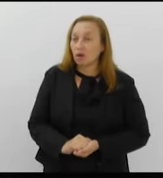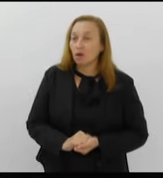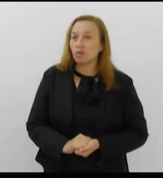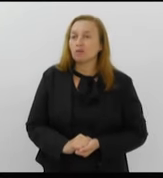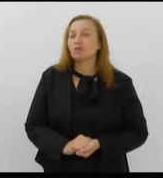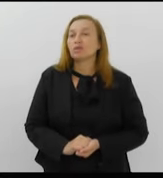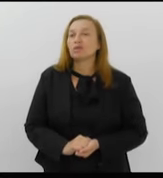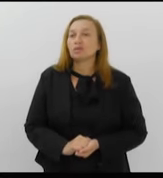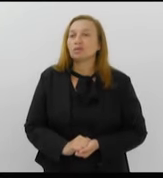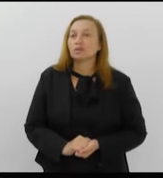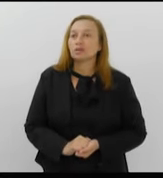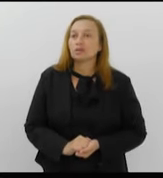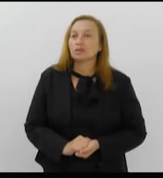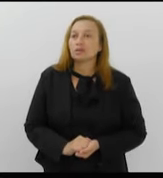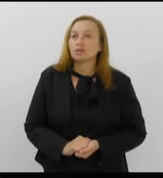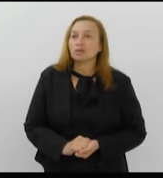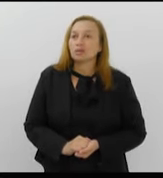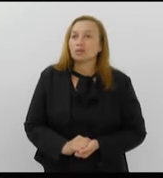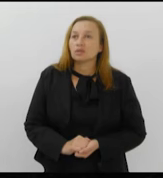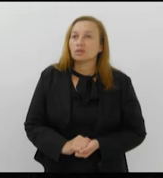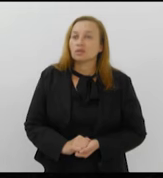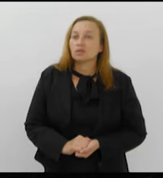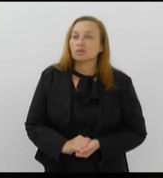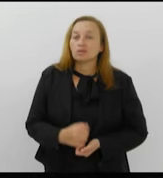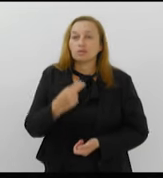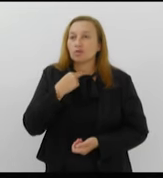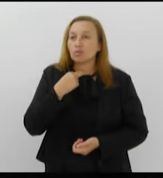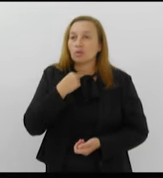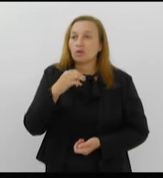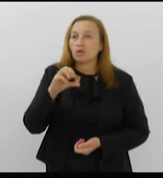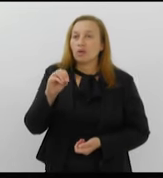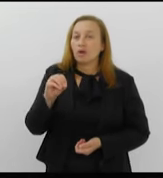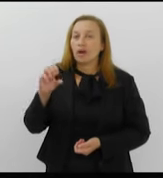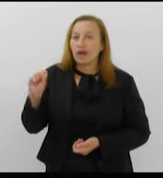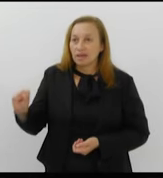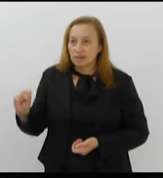dia não podem as OS ir embora.